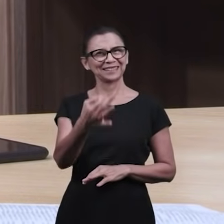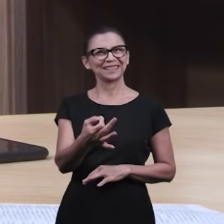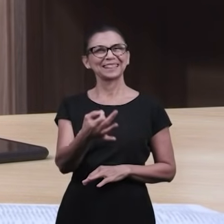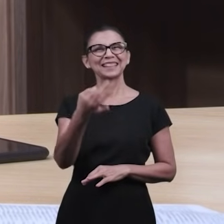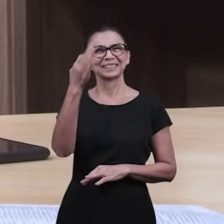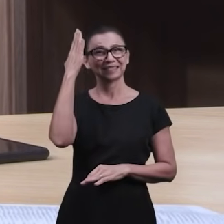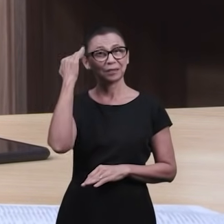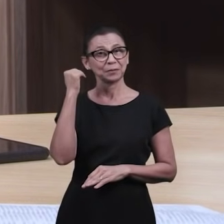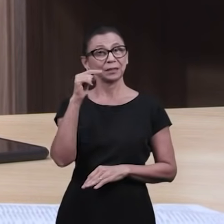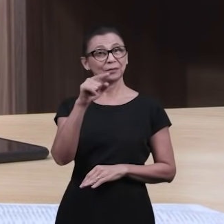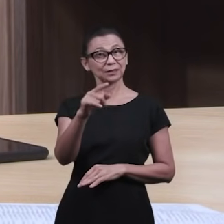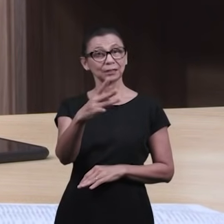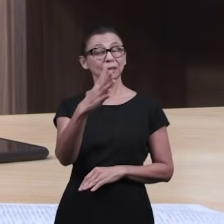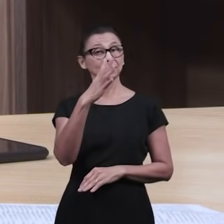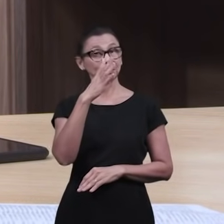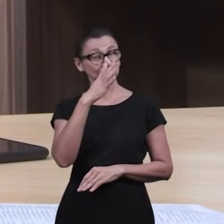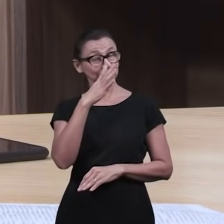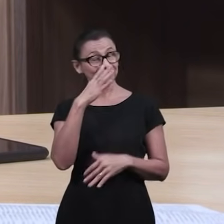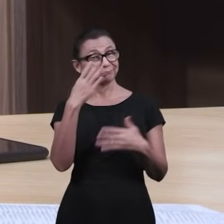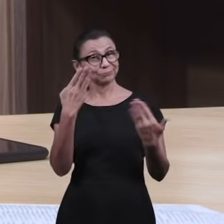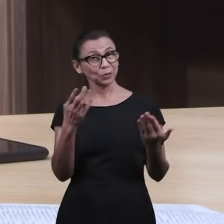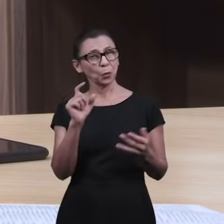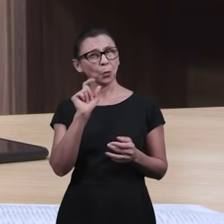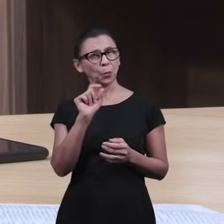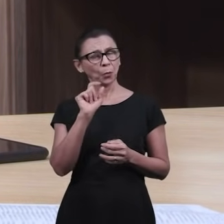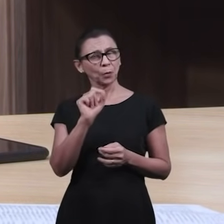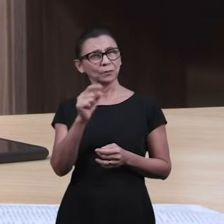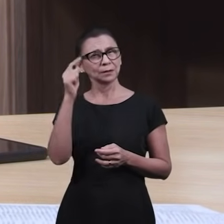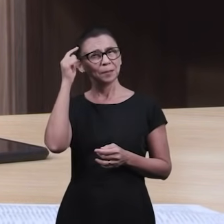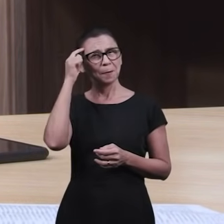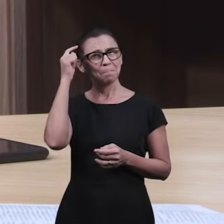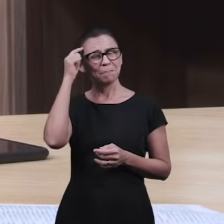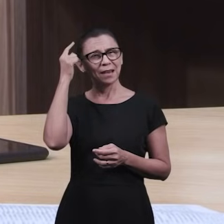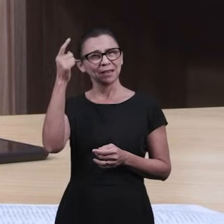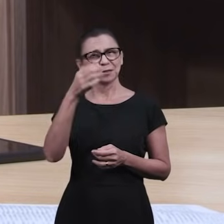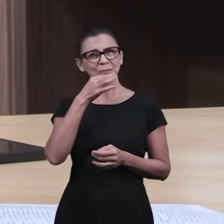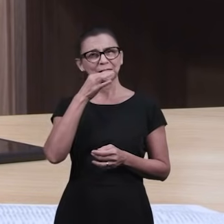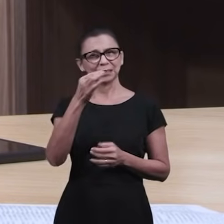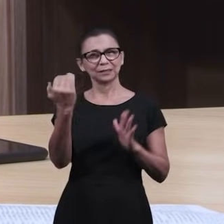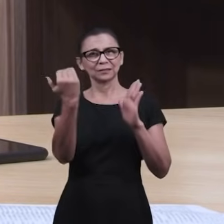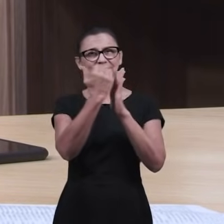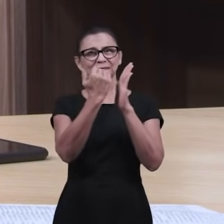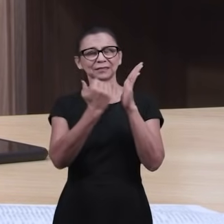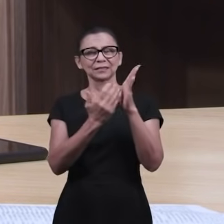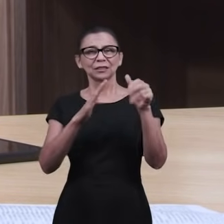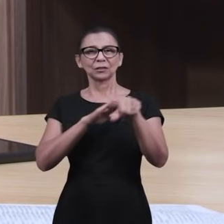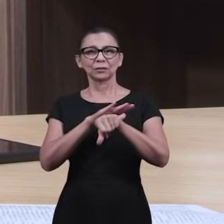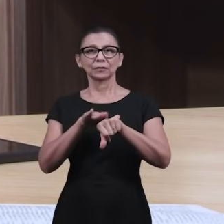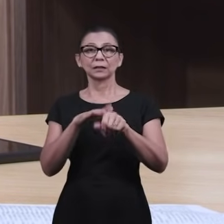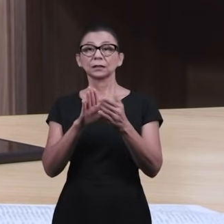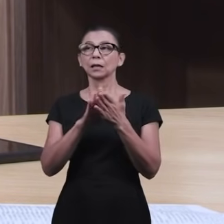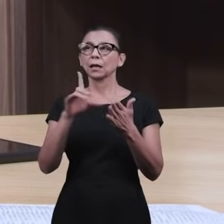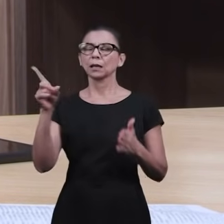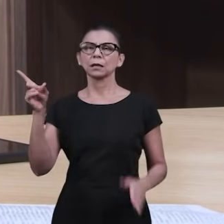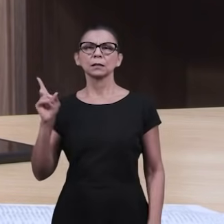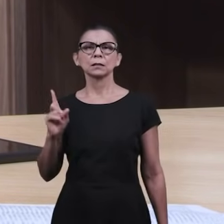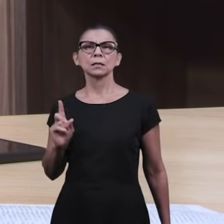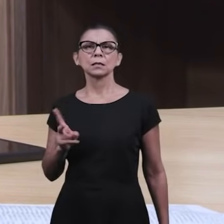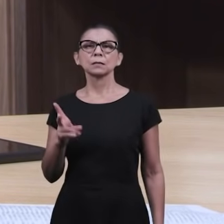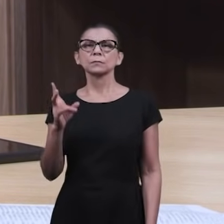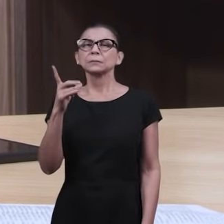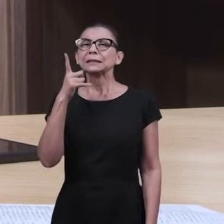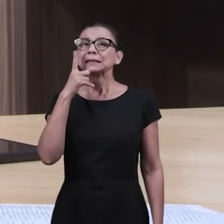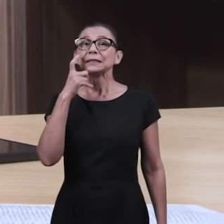opinião, saber que você está nos assistindo e saber o que você pensa do programa Conversas Bíblicas. E o programa Conversas, ele é